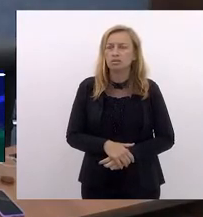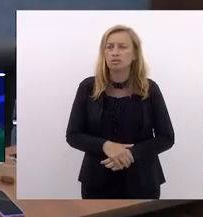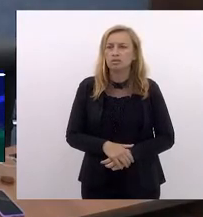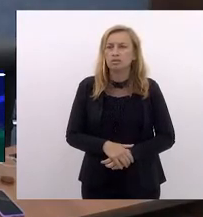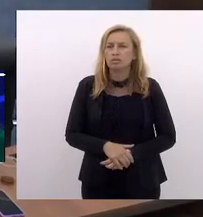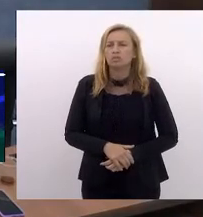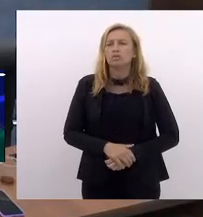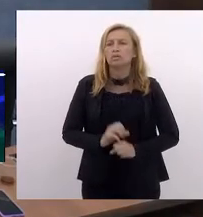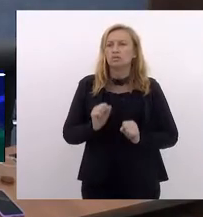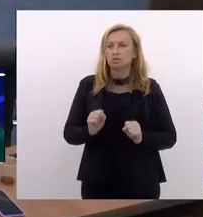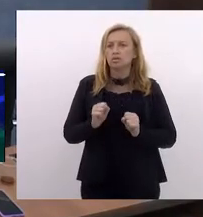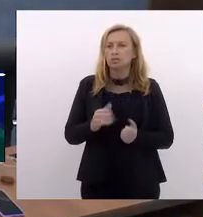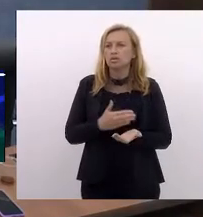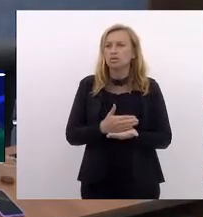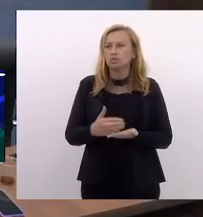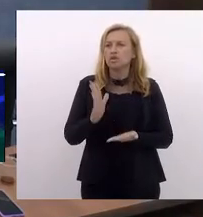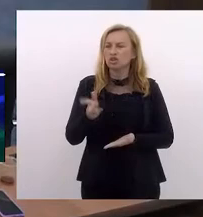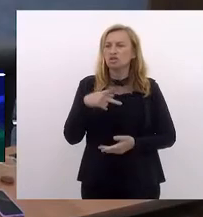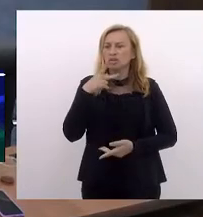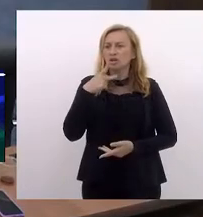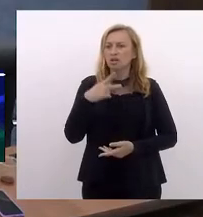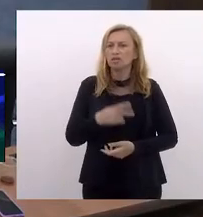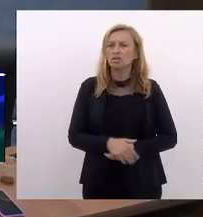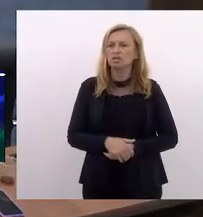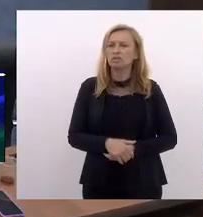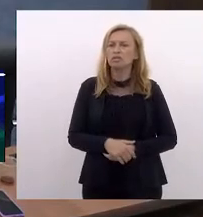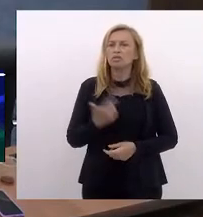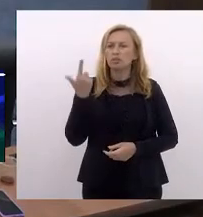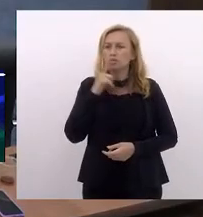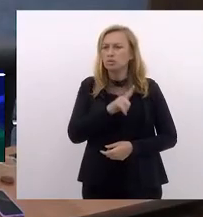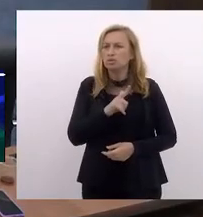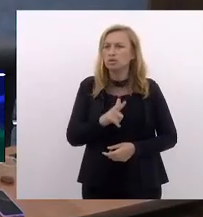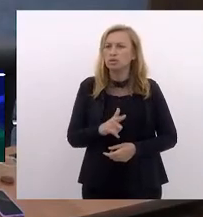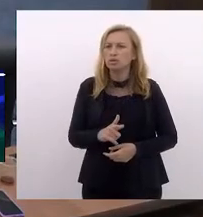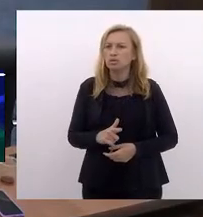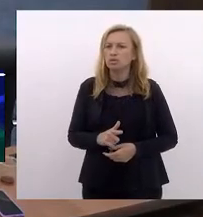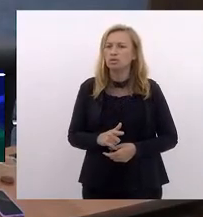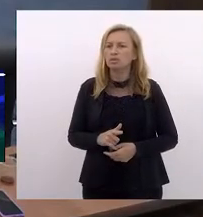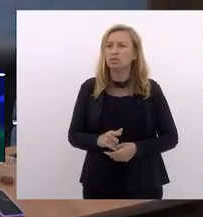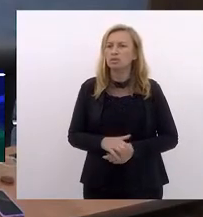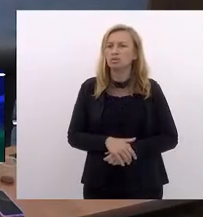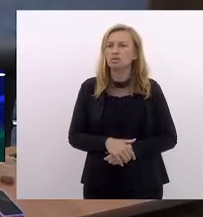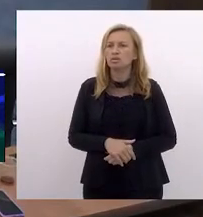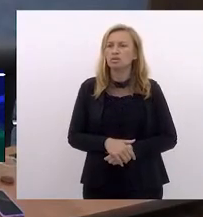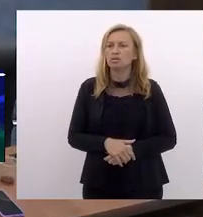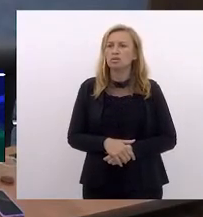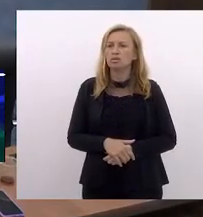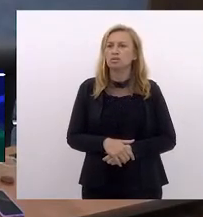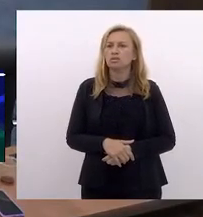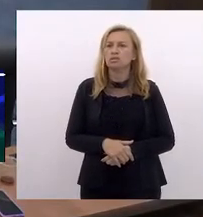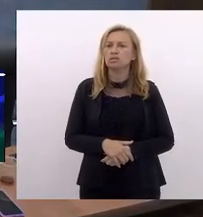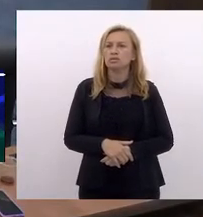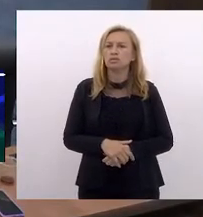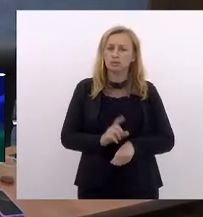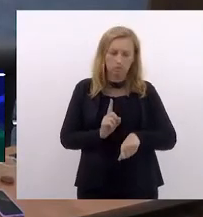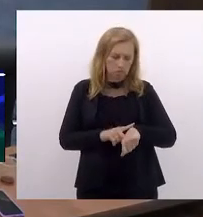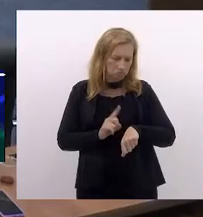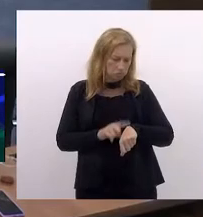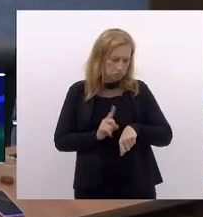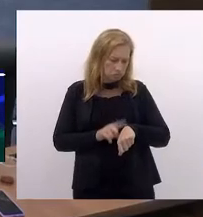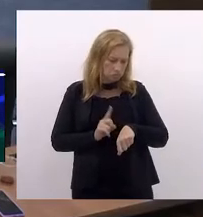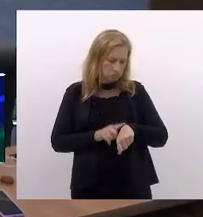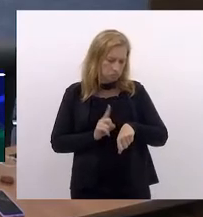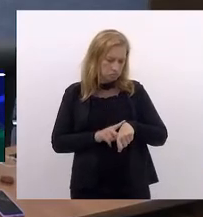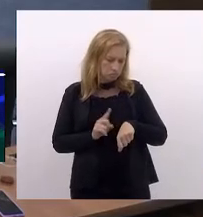é só você nem se eu puder começar a falando ver se a gente consegue mesmo com o reset aqui eu marco o relógio